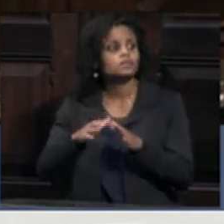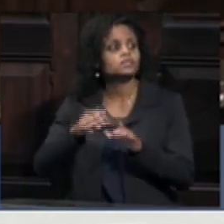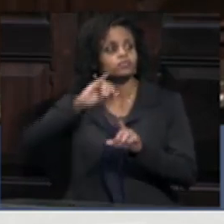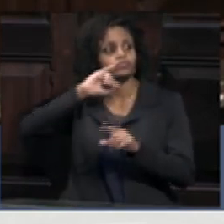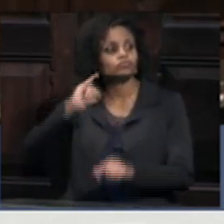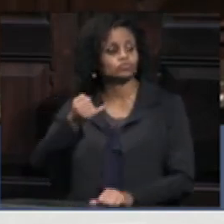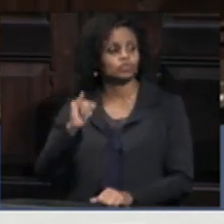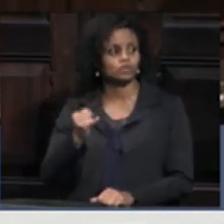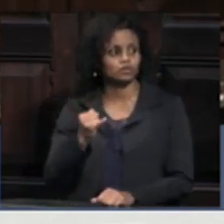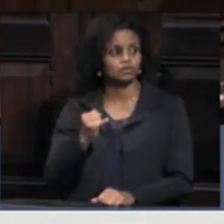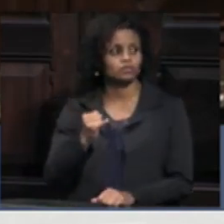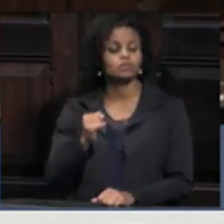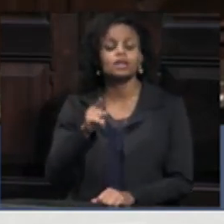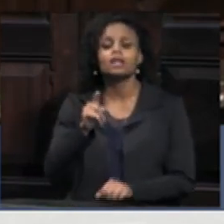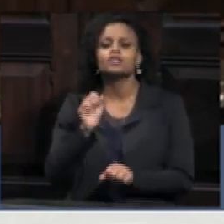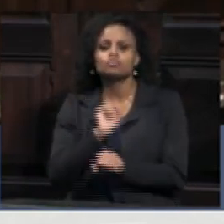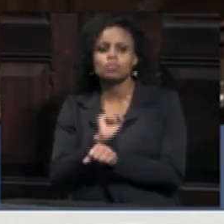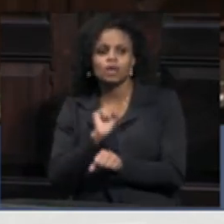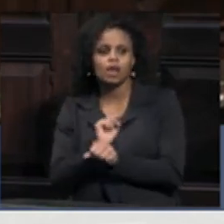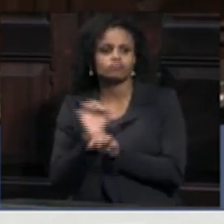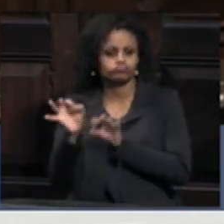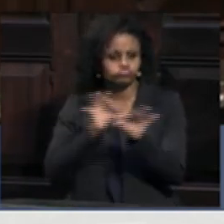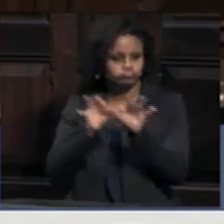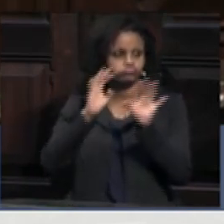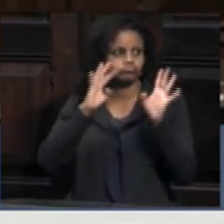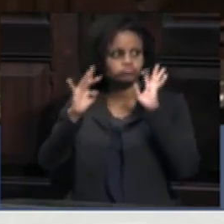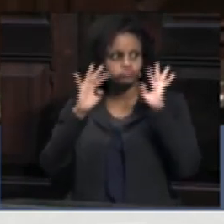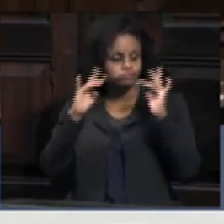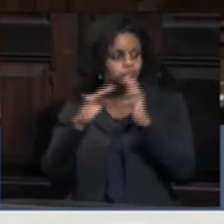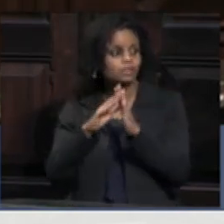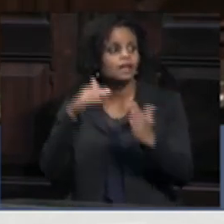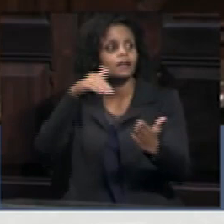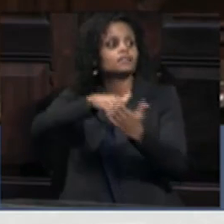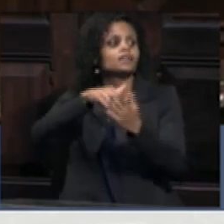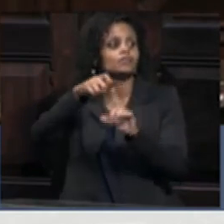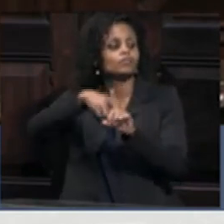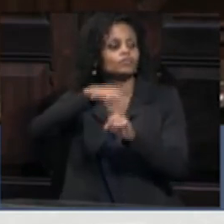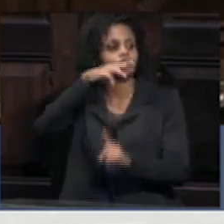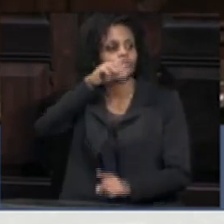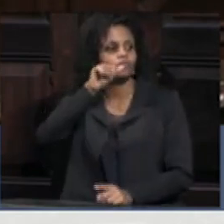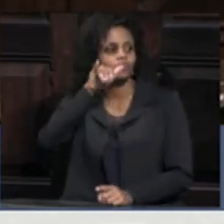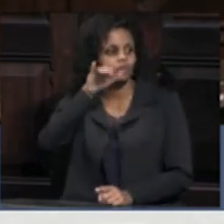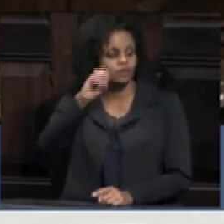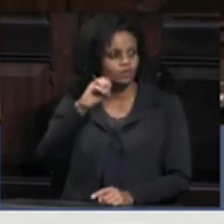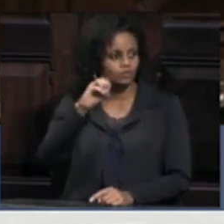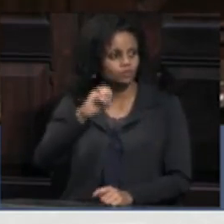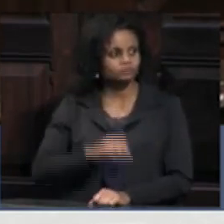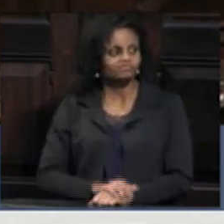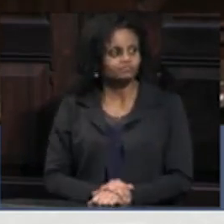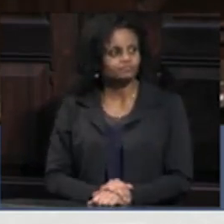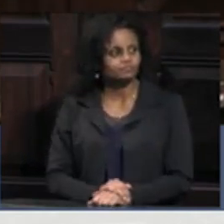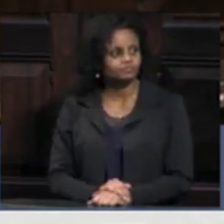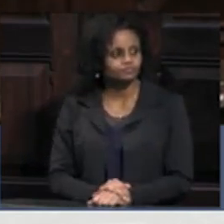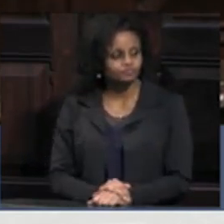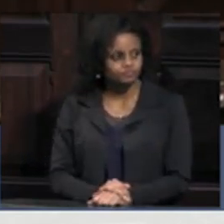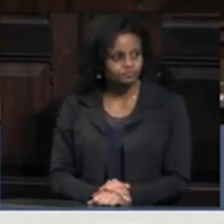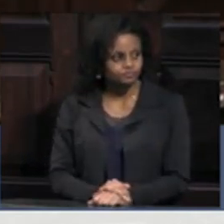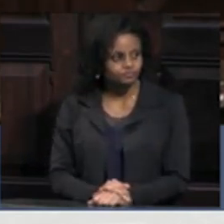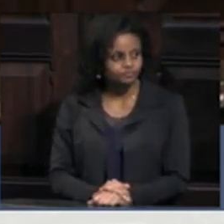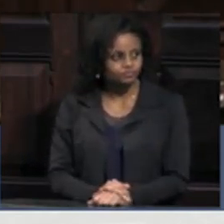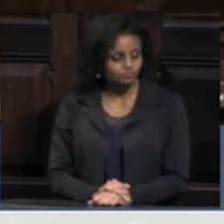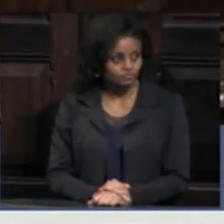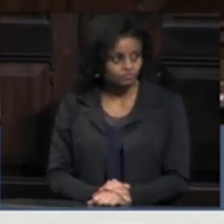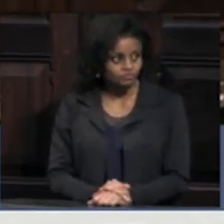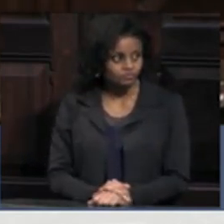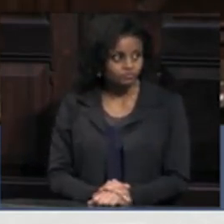contrário, poderá se preparar com mais vagar, com maior fundamentação, porque tem prazo para redefinir com